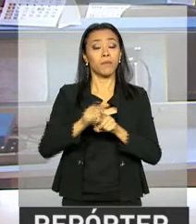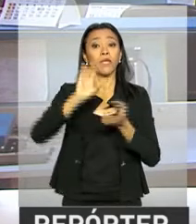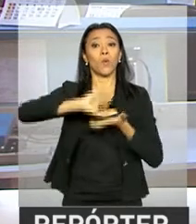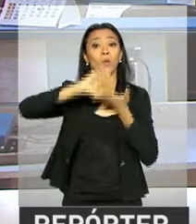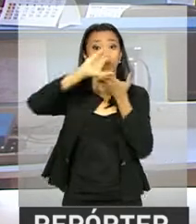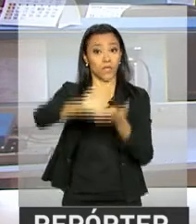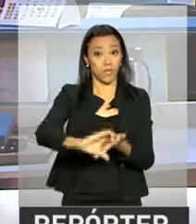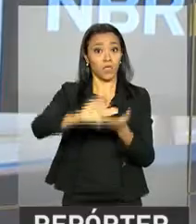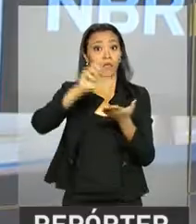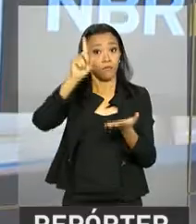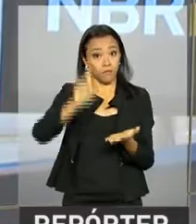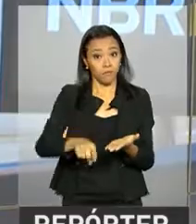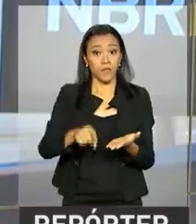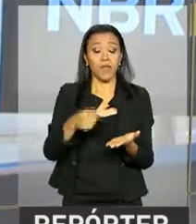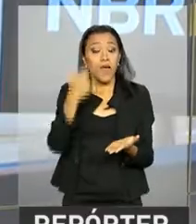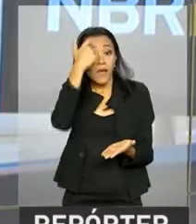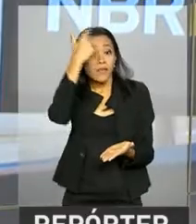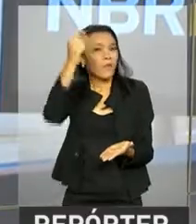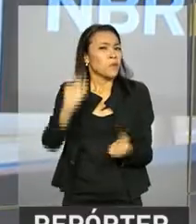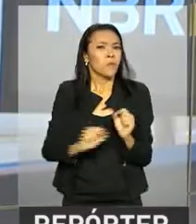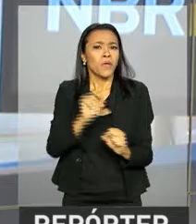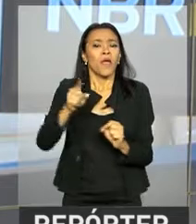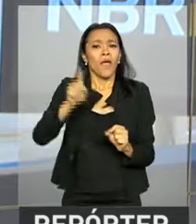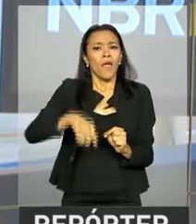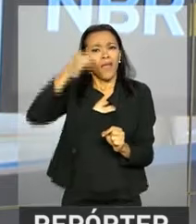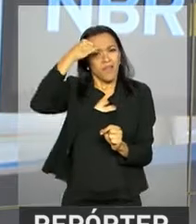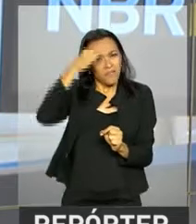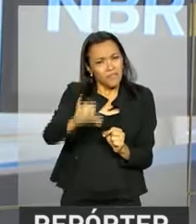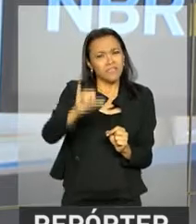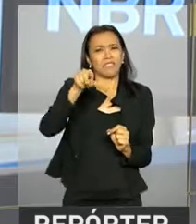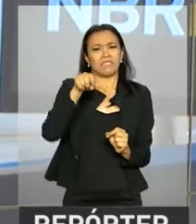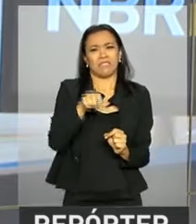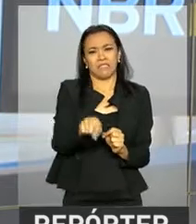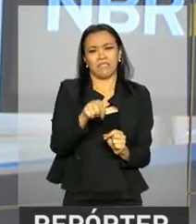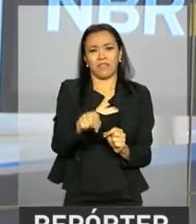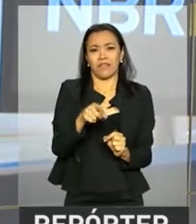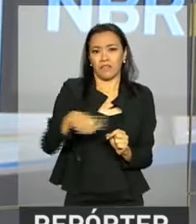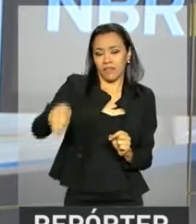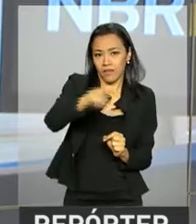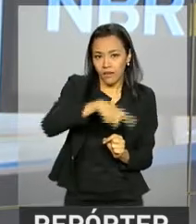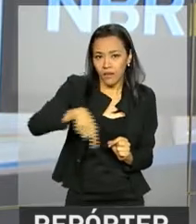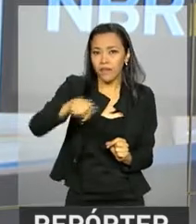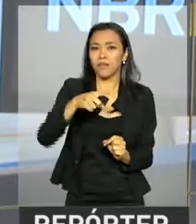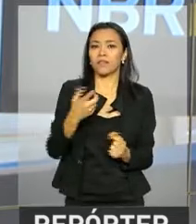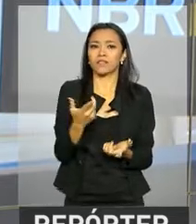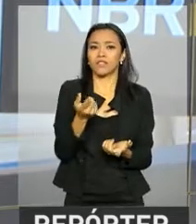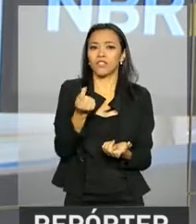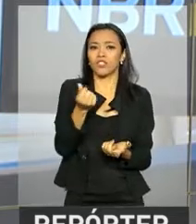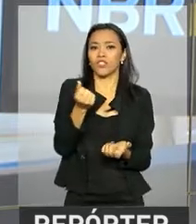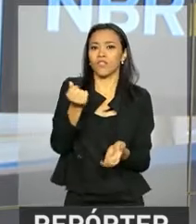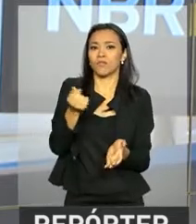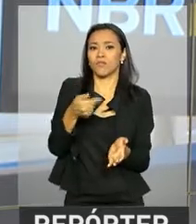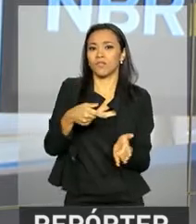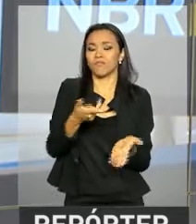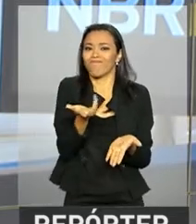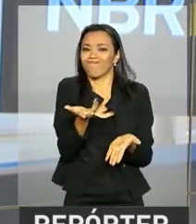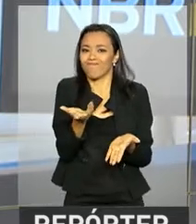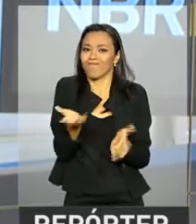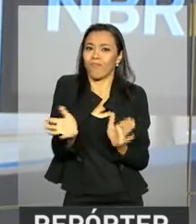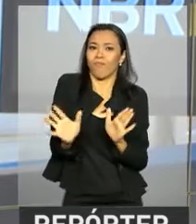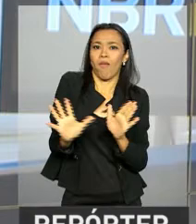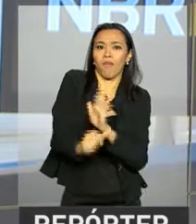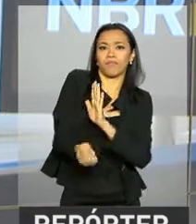pelo estado a ideia é impedir o aparelhamento dessas empresas e evitar desvios de dinheiro o